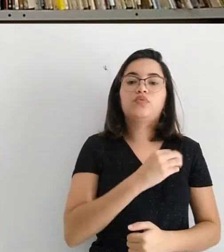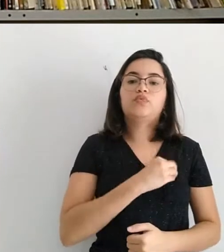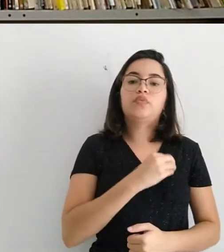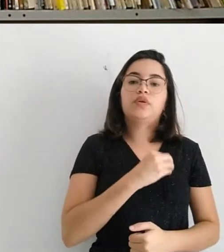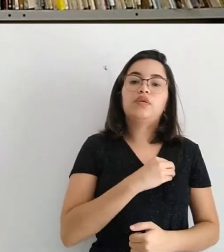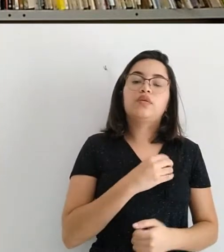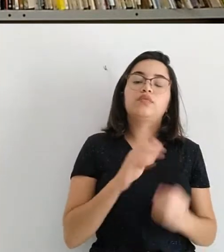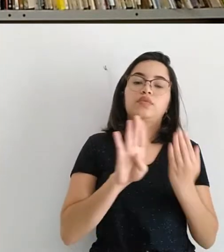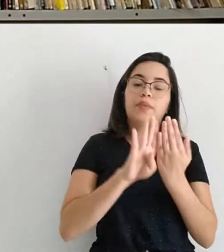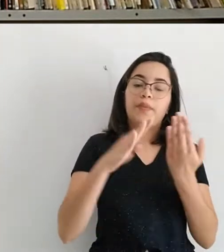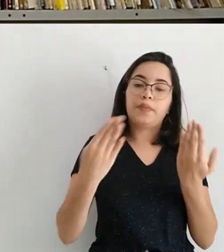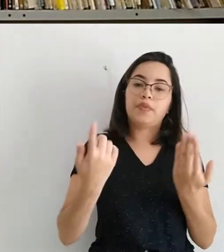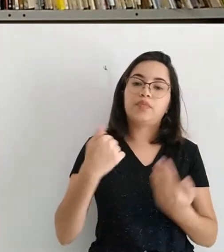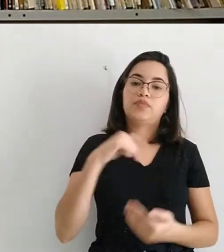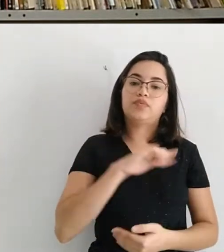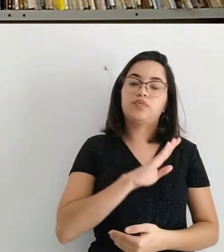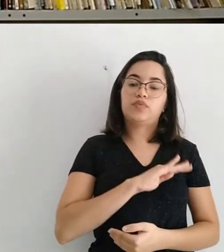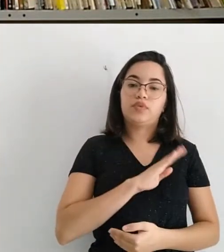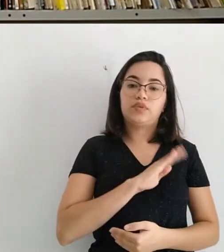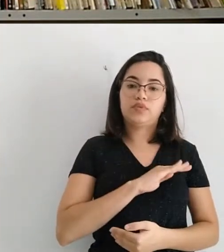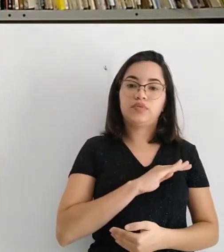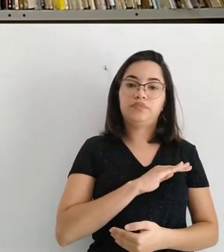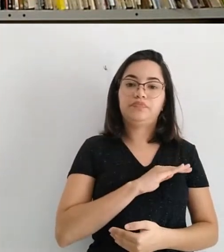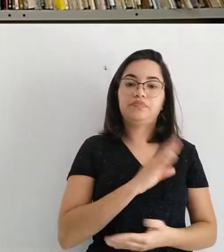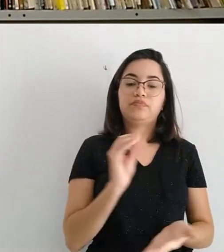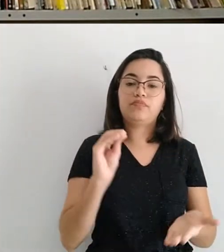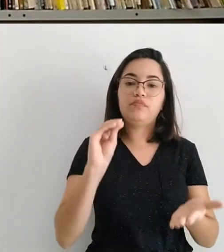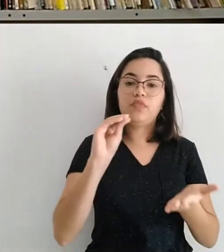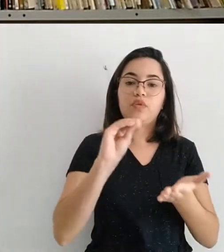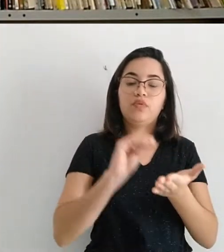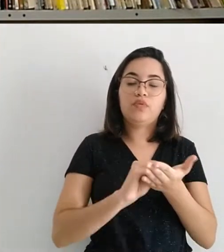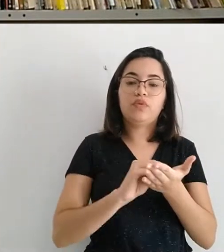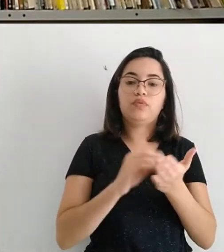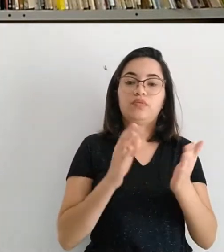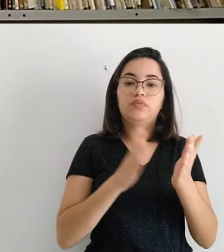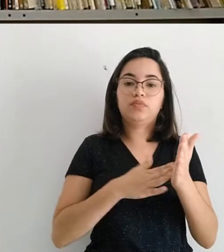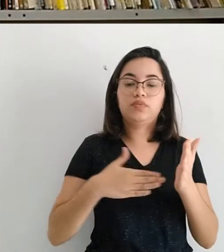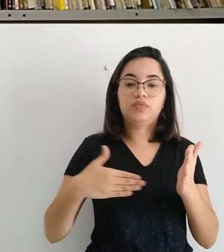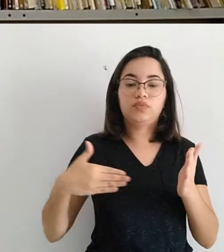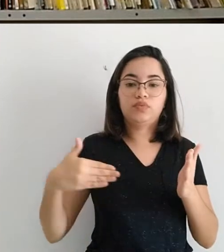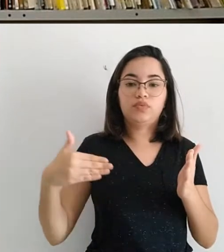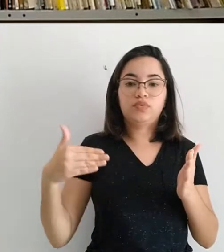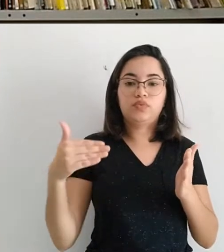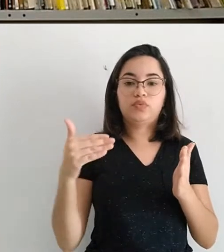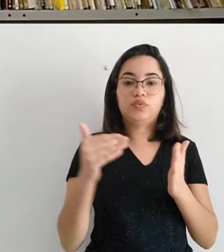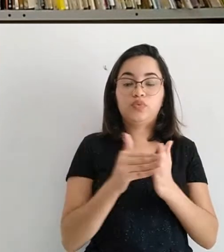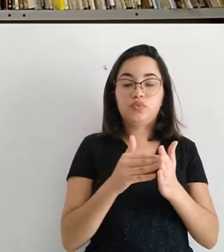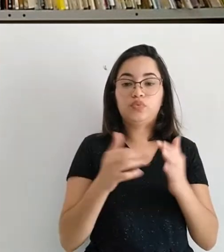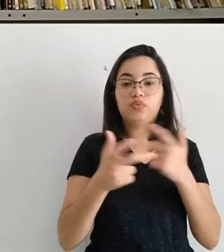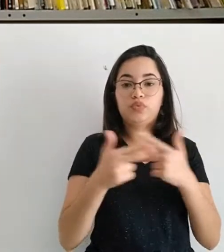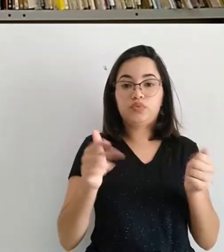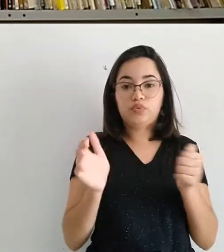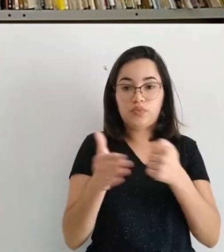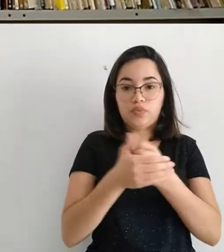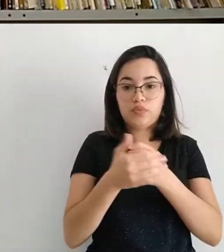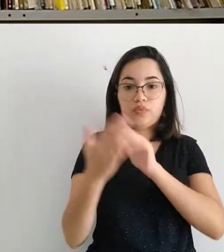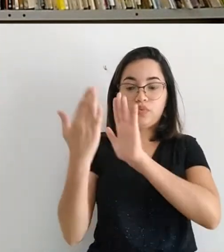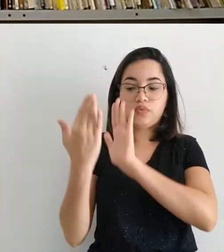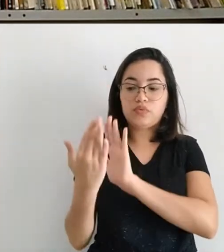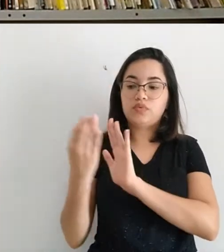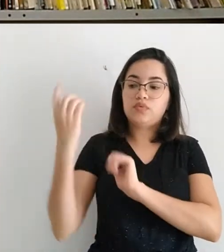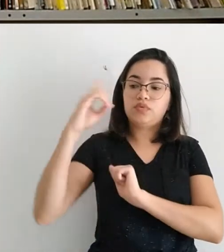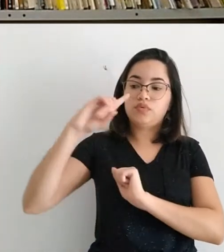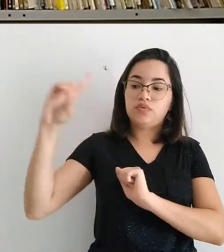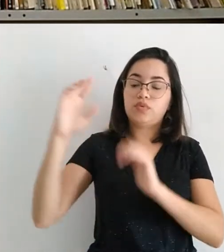nós abrirmos o nosso coração e colocarmos todo isso que está oculto diante